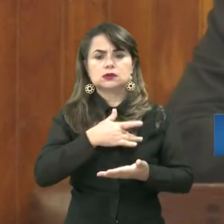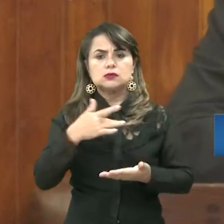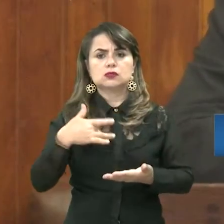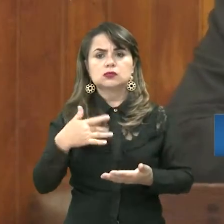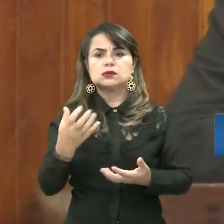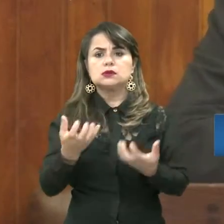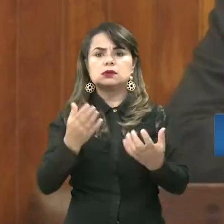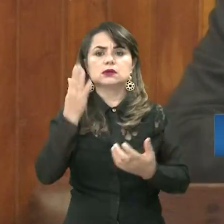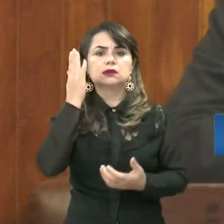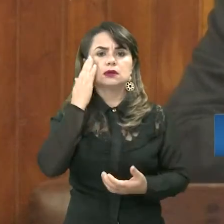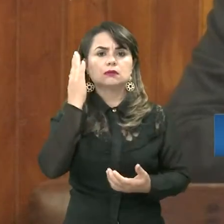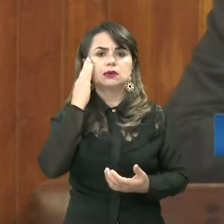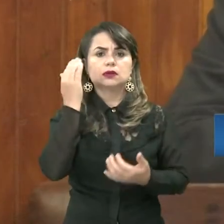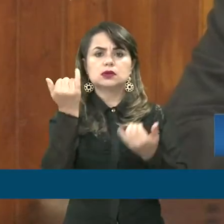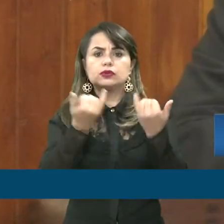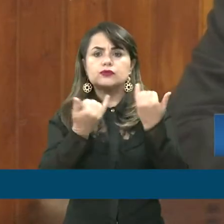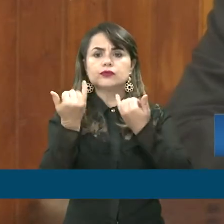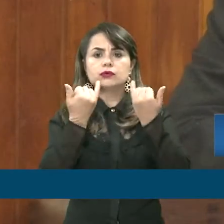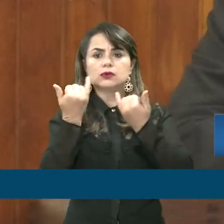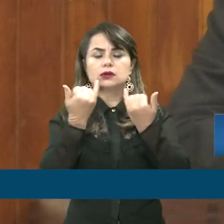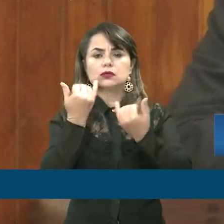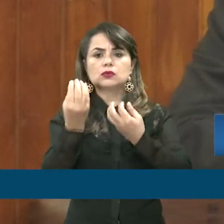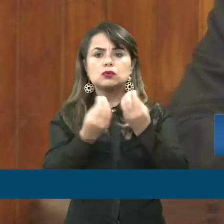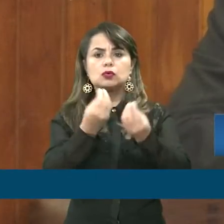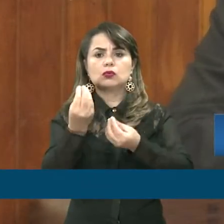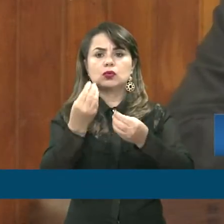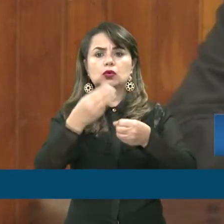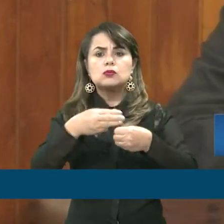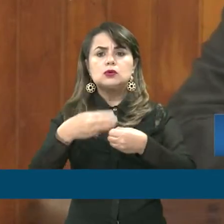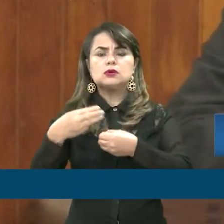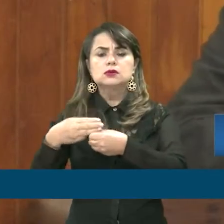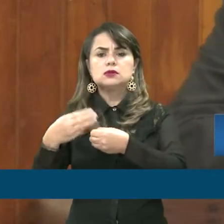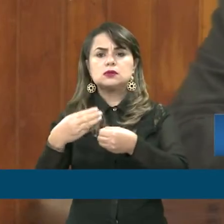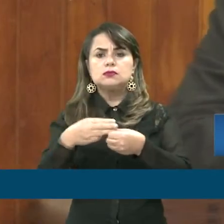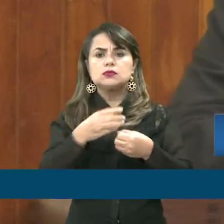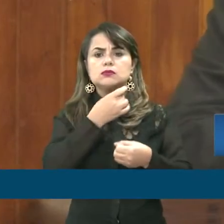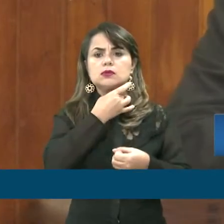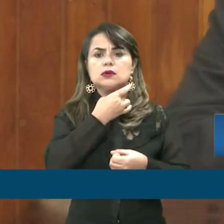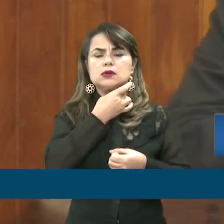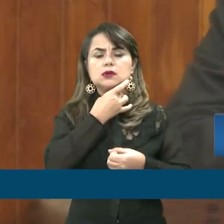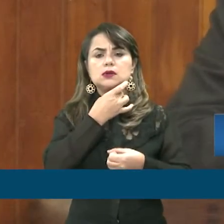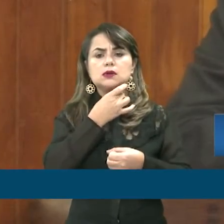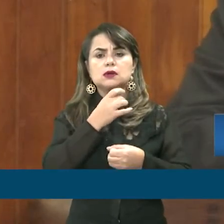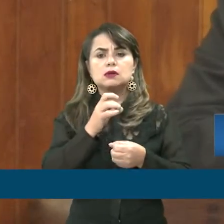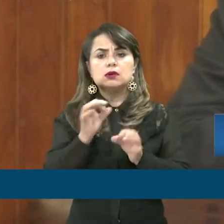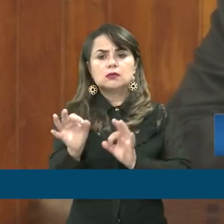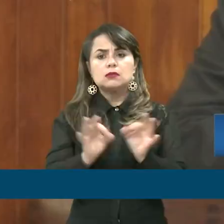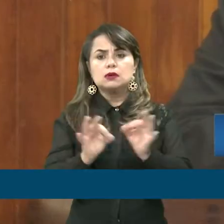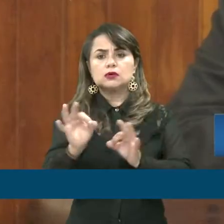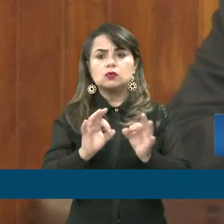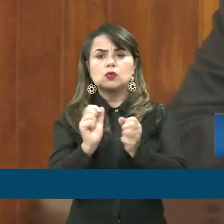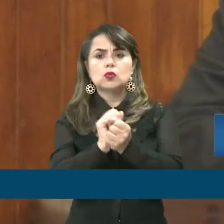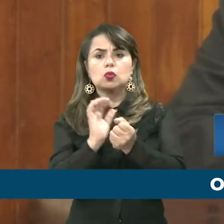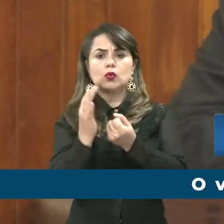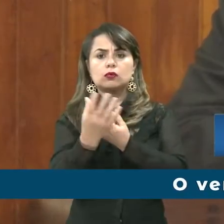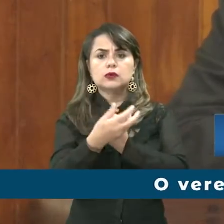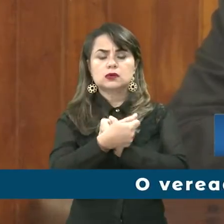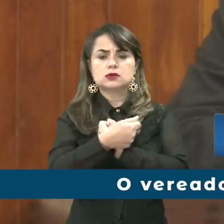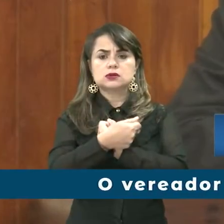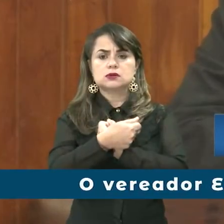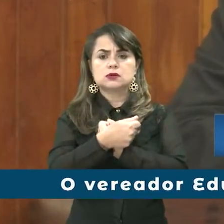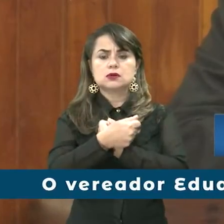no sentido de que o município está se preparando para tratar esses pacientes de Covid,